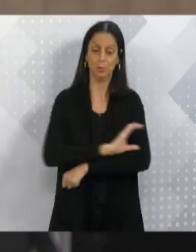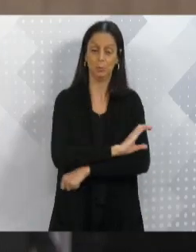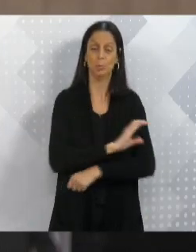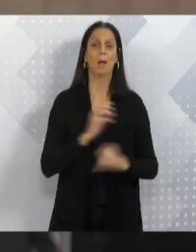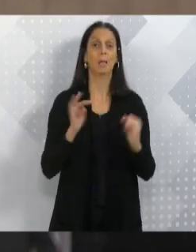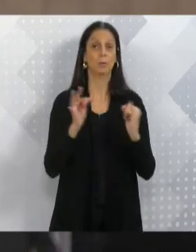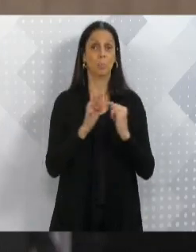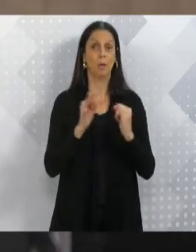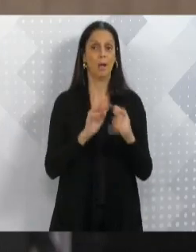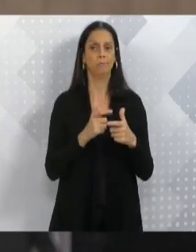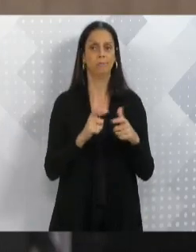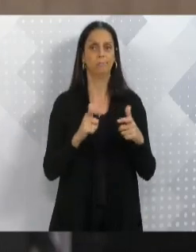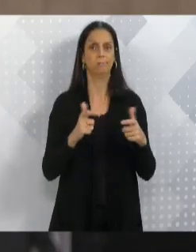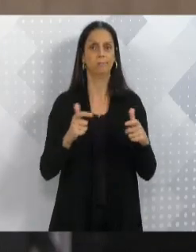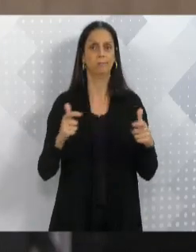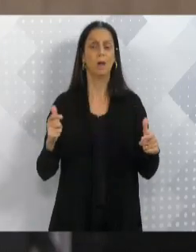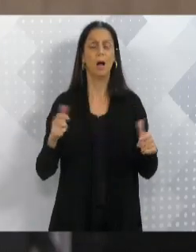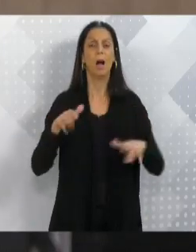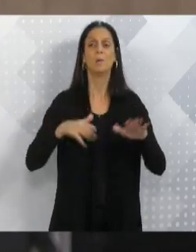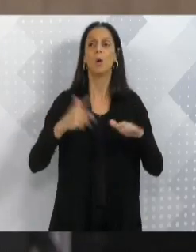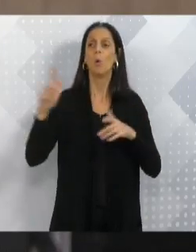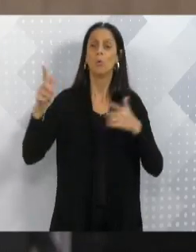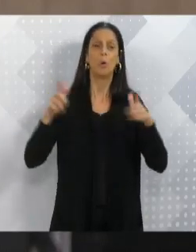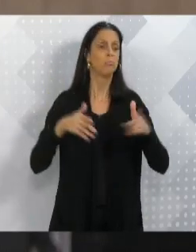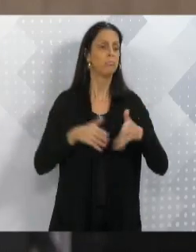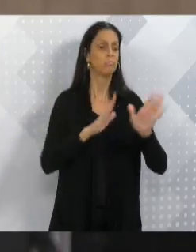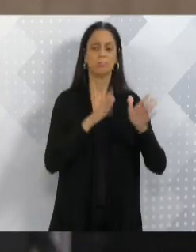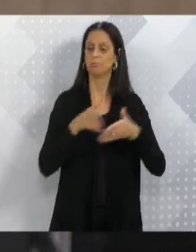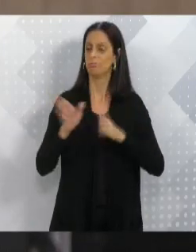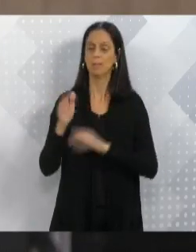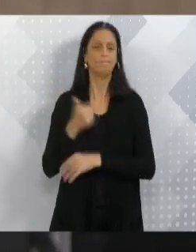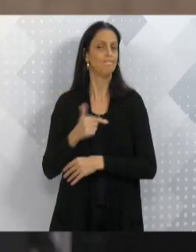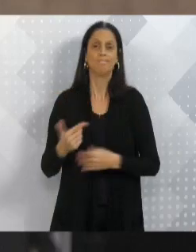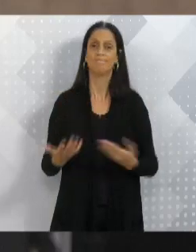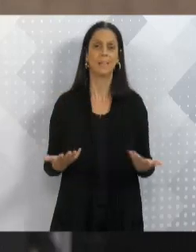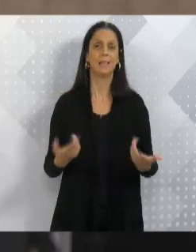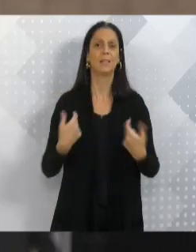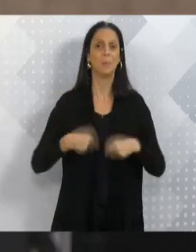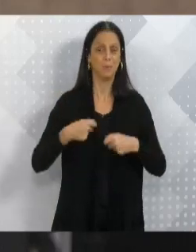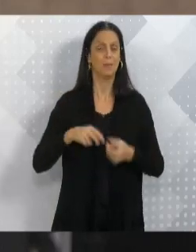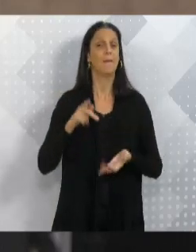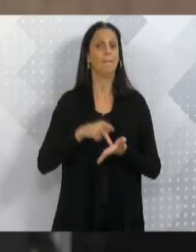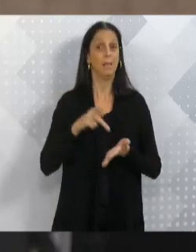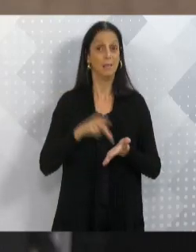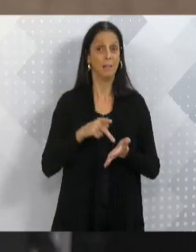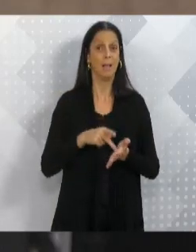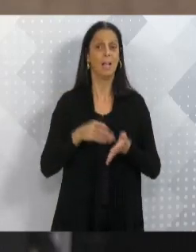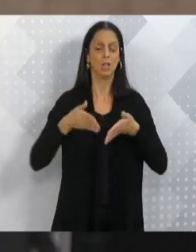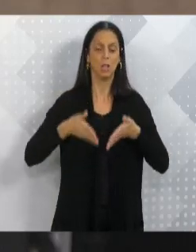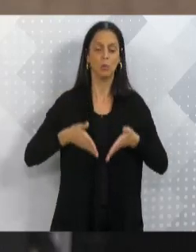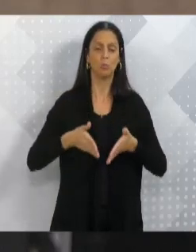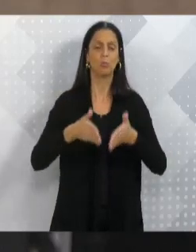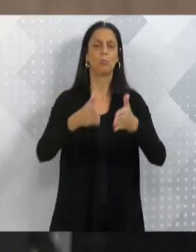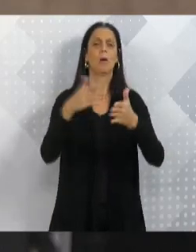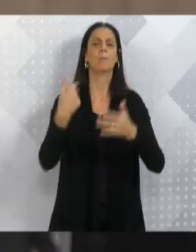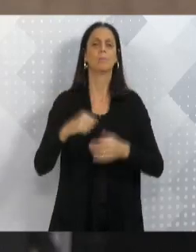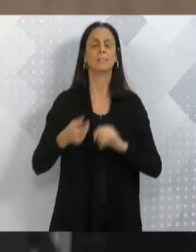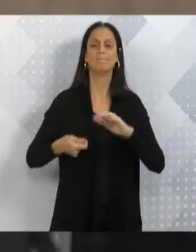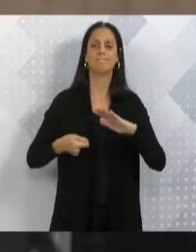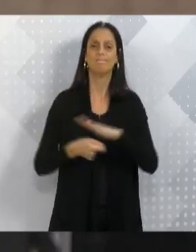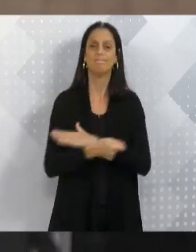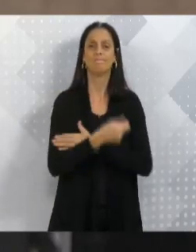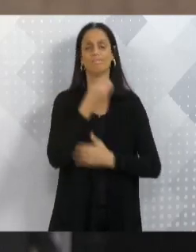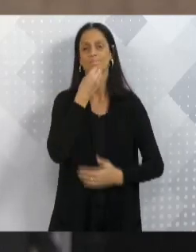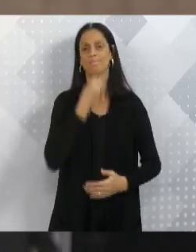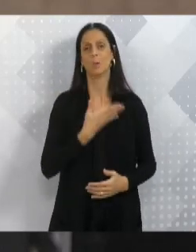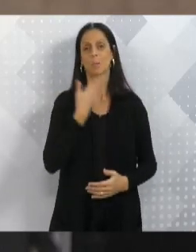pessoas vindo de fora, não tem outras alternativas, então, em breve, aquela rua precisará de cada vez mais investimentos. E gostaria de lembrar a